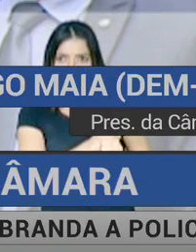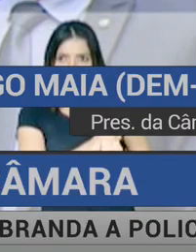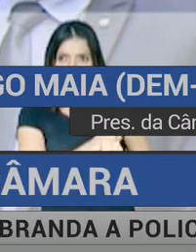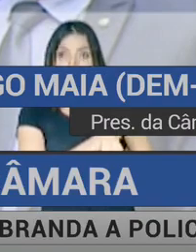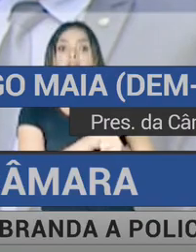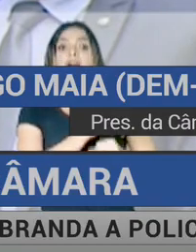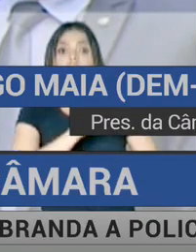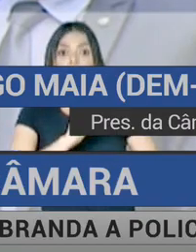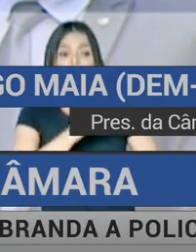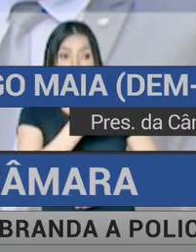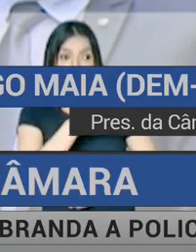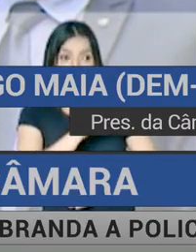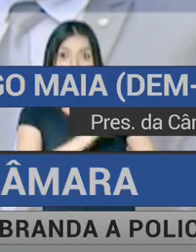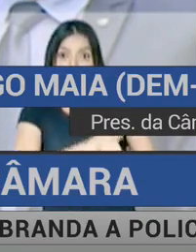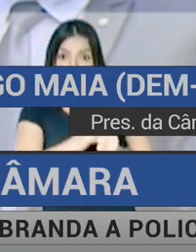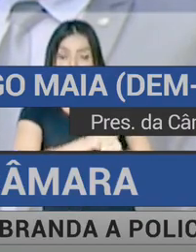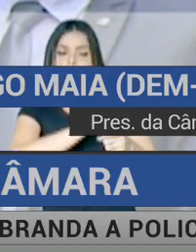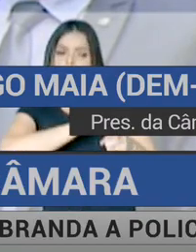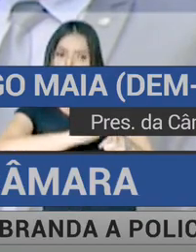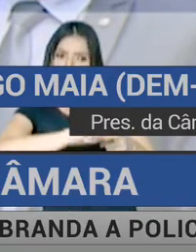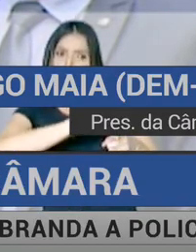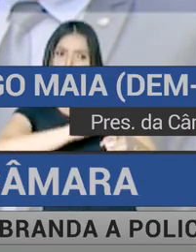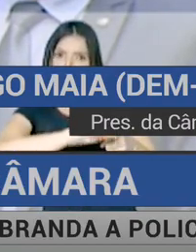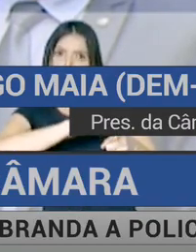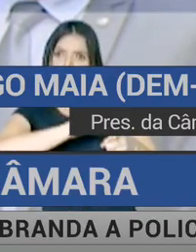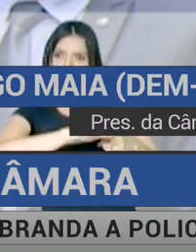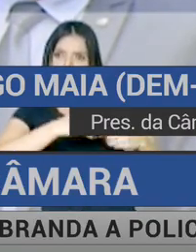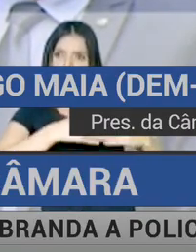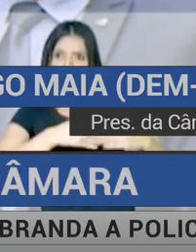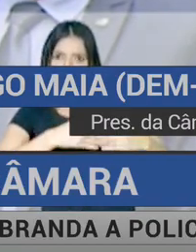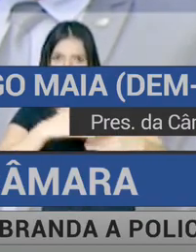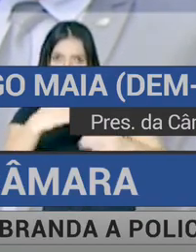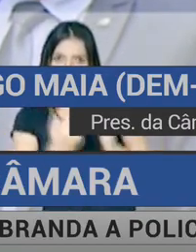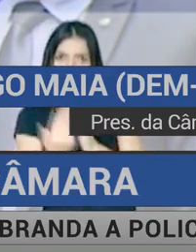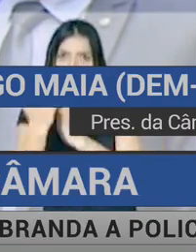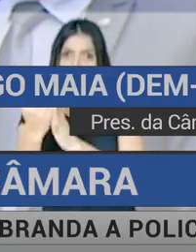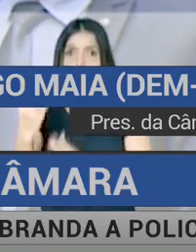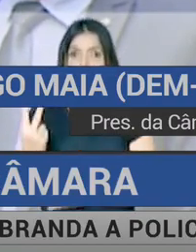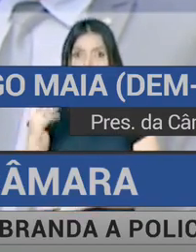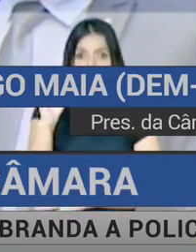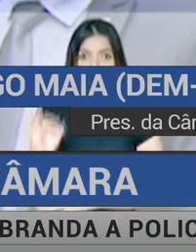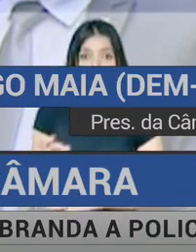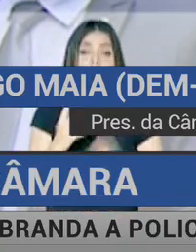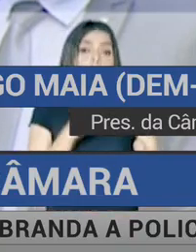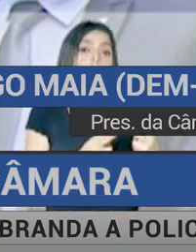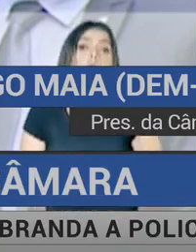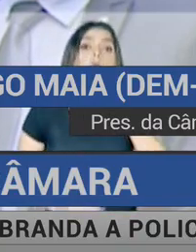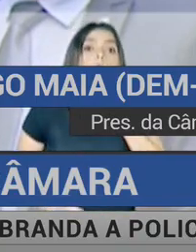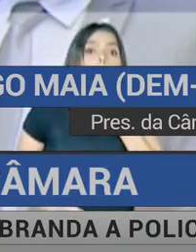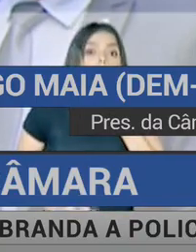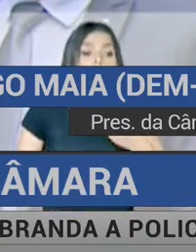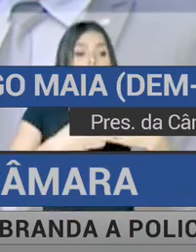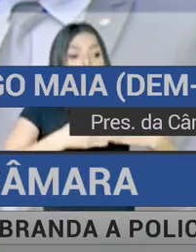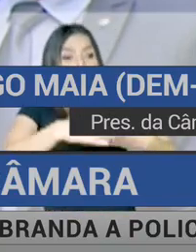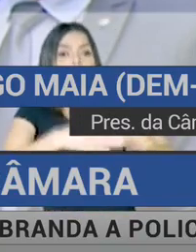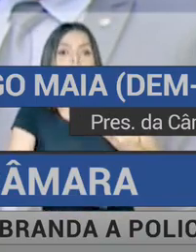desses 15 anos, a partir daí, o aumento de 2%, como nos homens a partir de 20 anos.